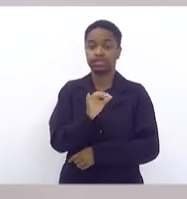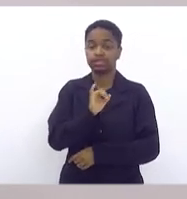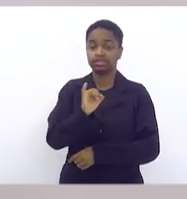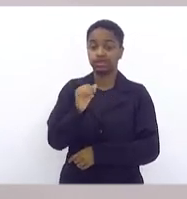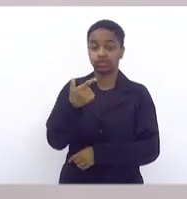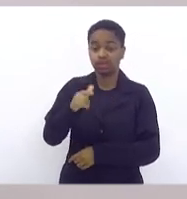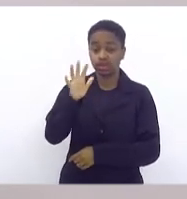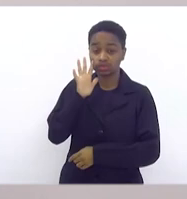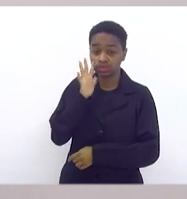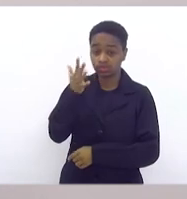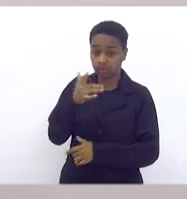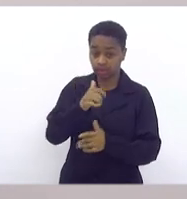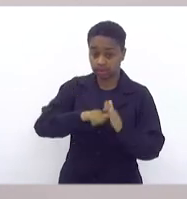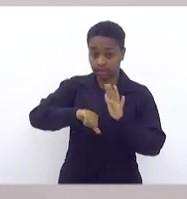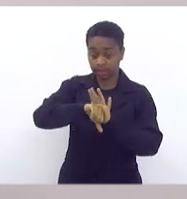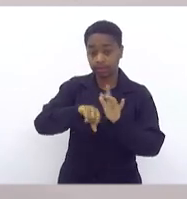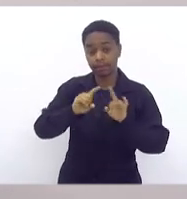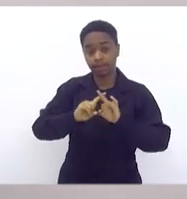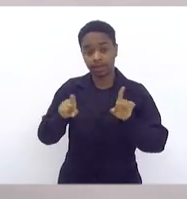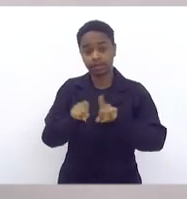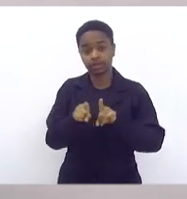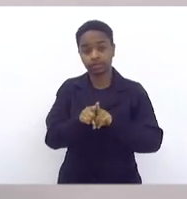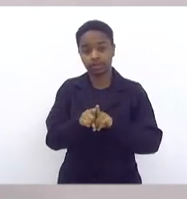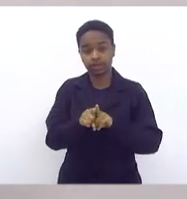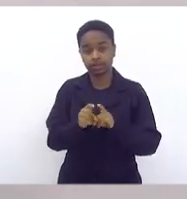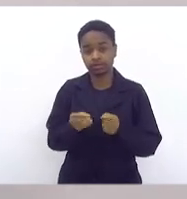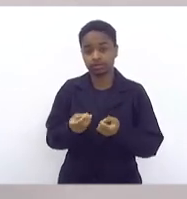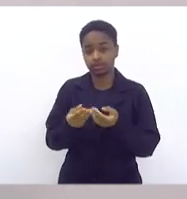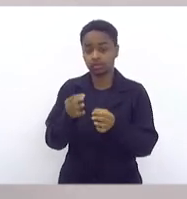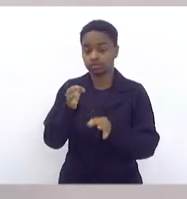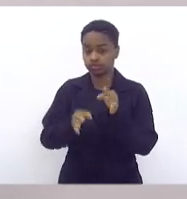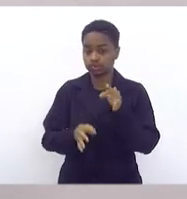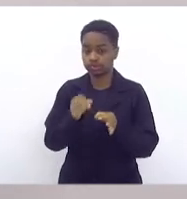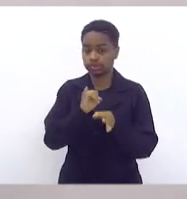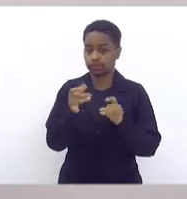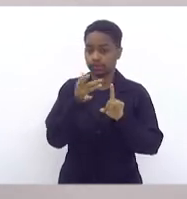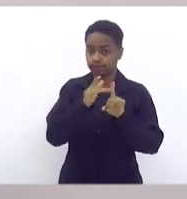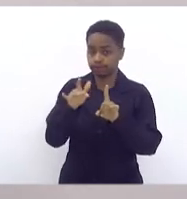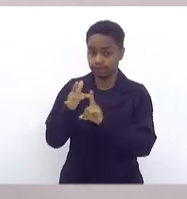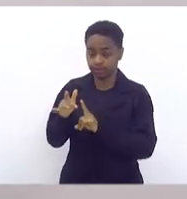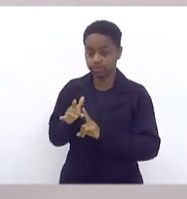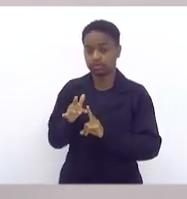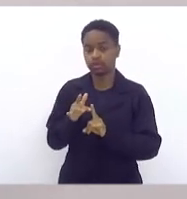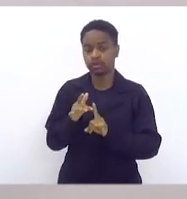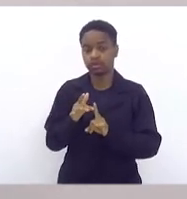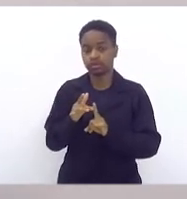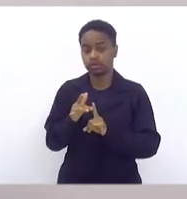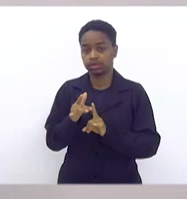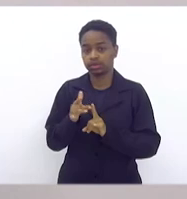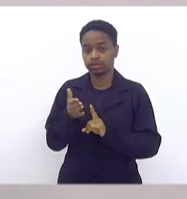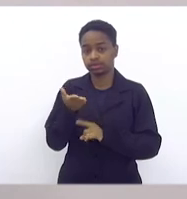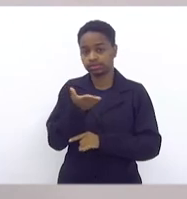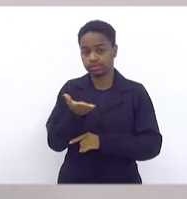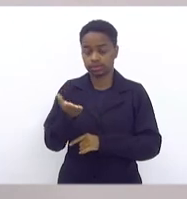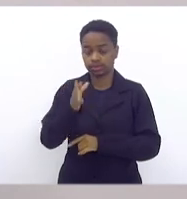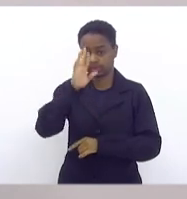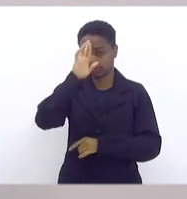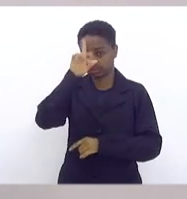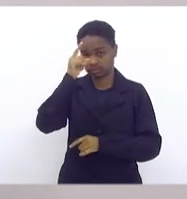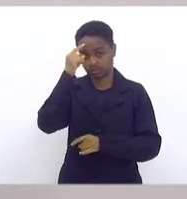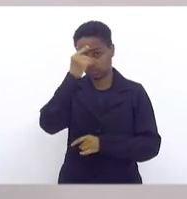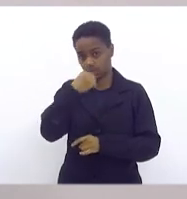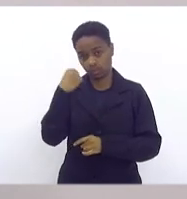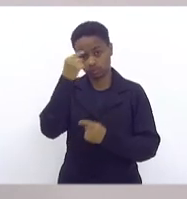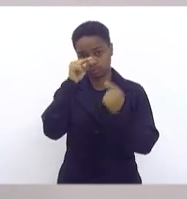sobretudo fazer justiça para vítimas de eh reconhecimento fotográfico injusto eh Deputado não